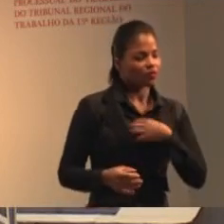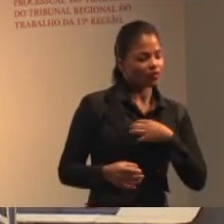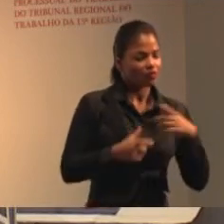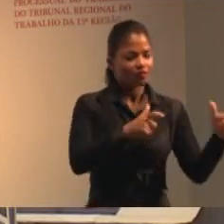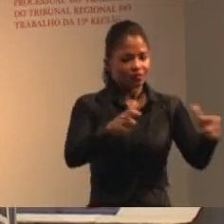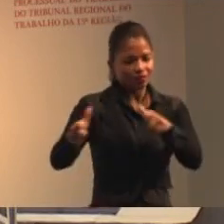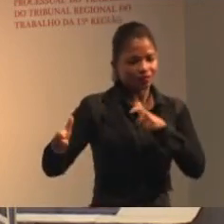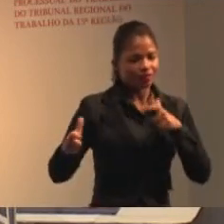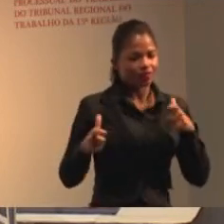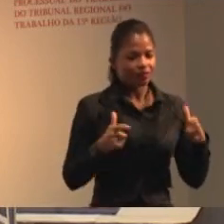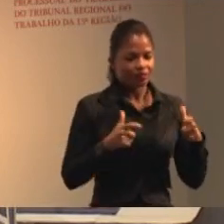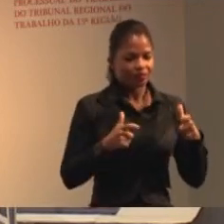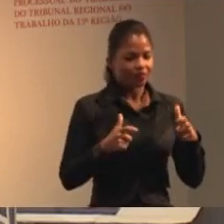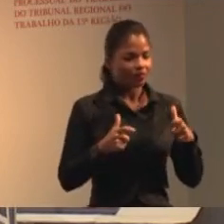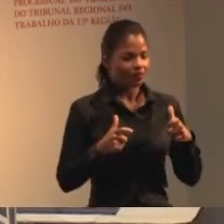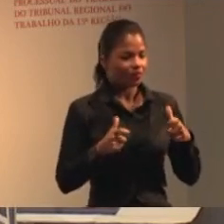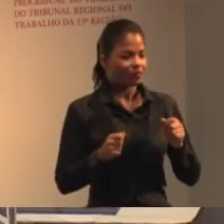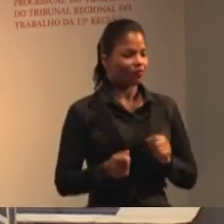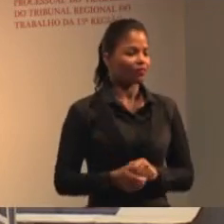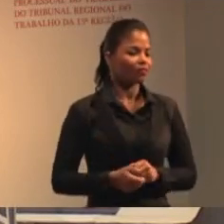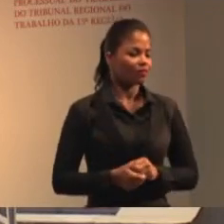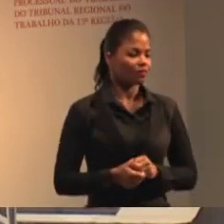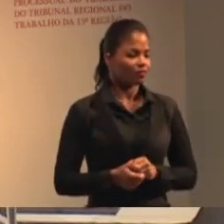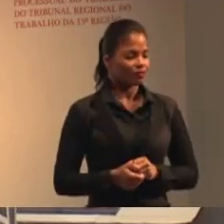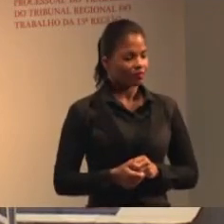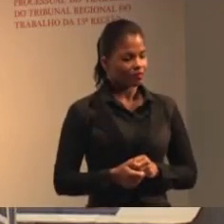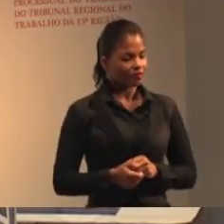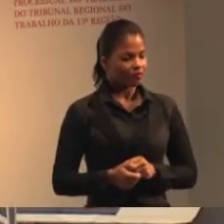instituições e suas respectivas relevâncias.